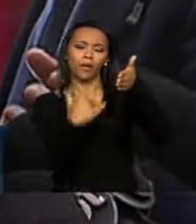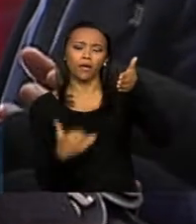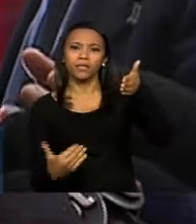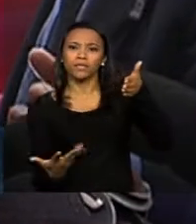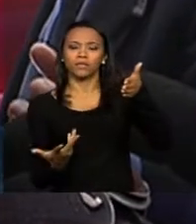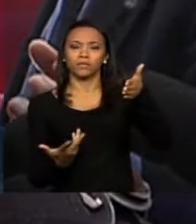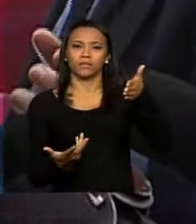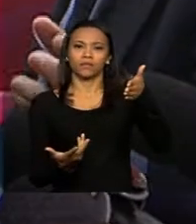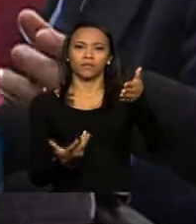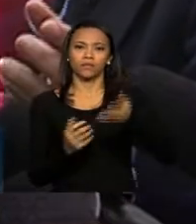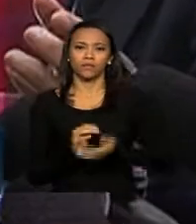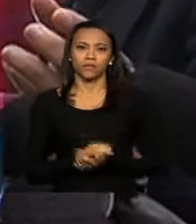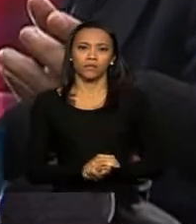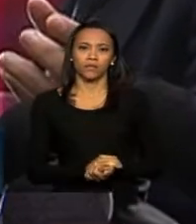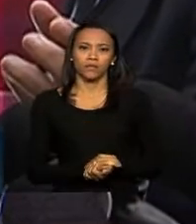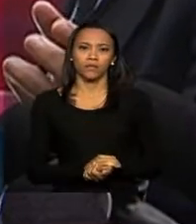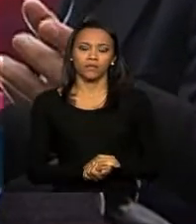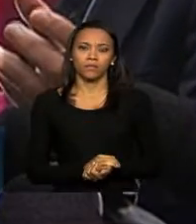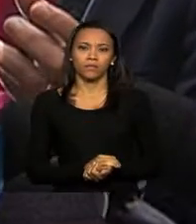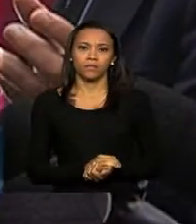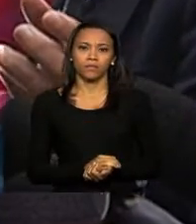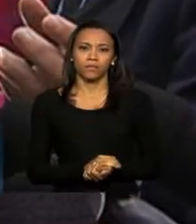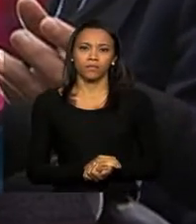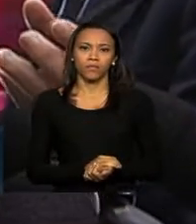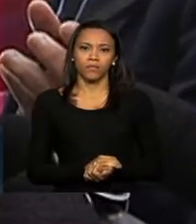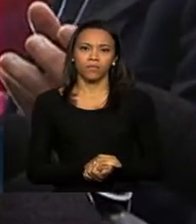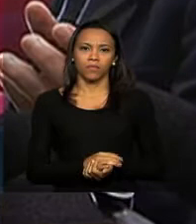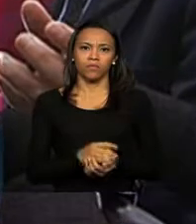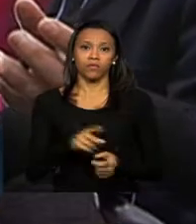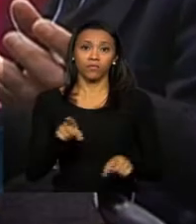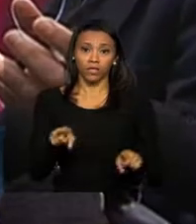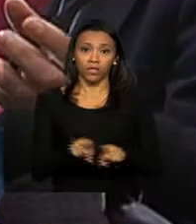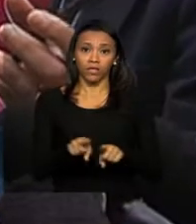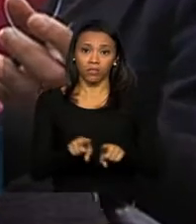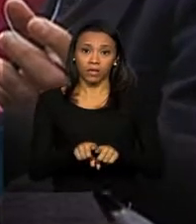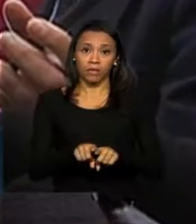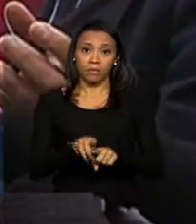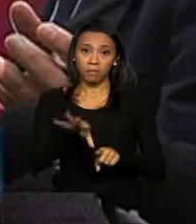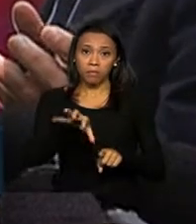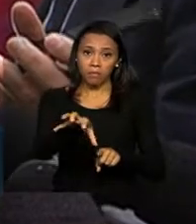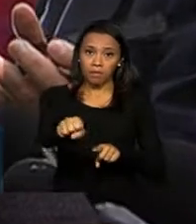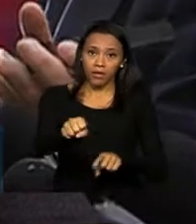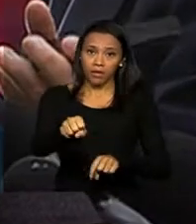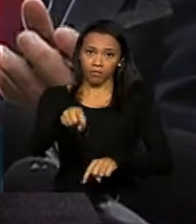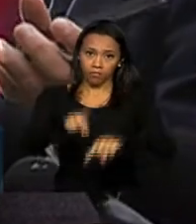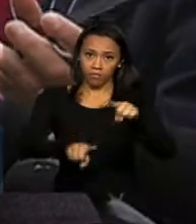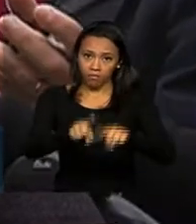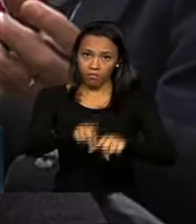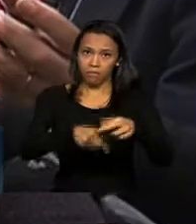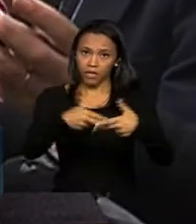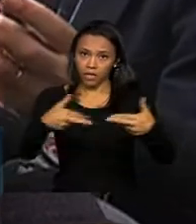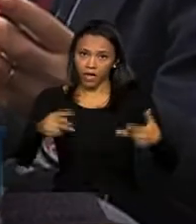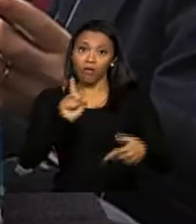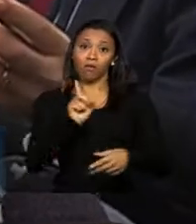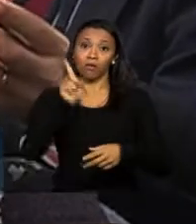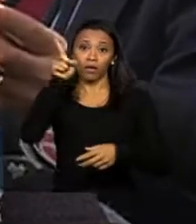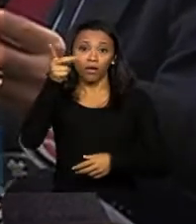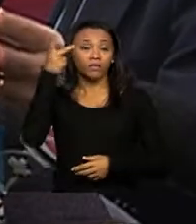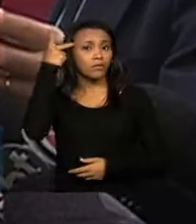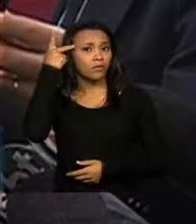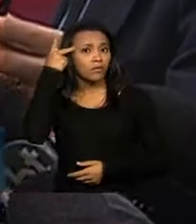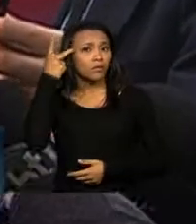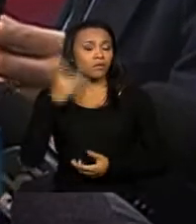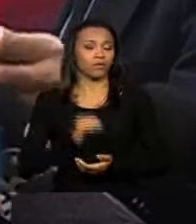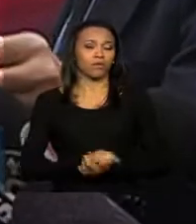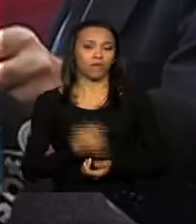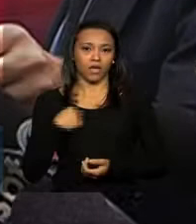no num num primeiro momento até sendo material apreendido dentro da Constru uma uma construtora em São Paulo sen fala pra gente você